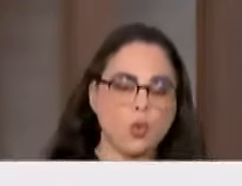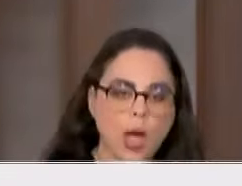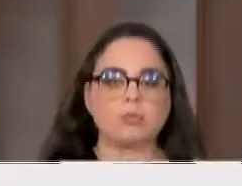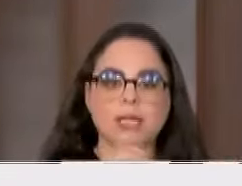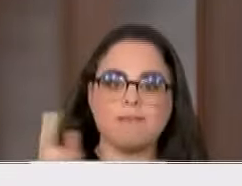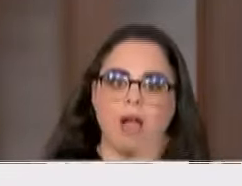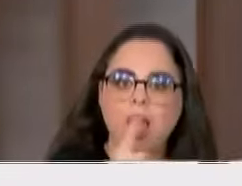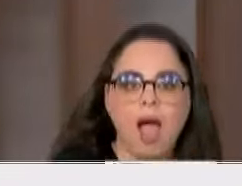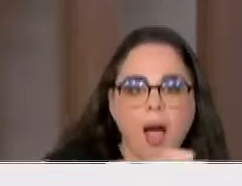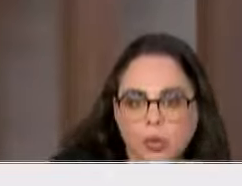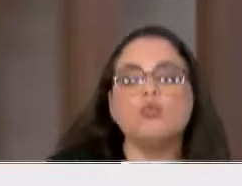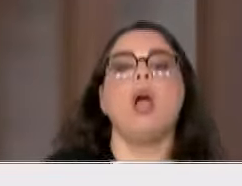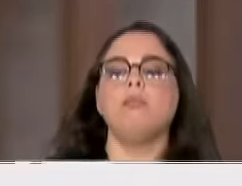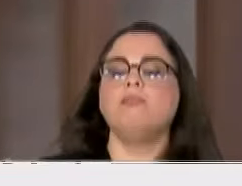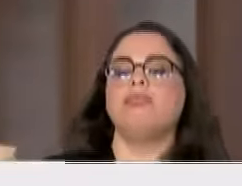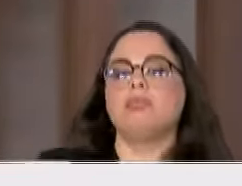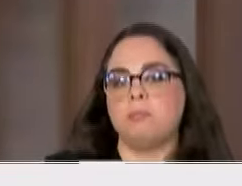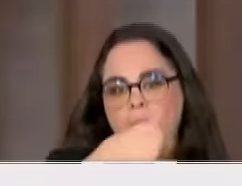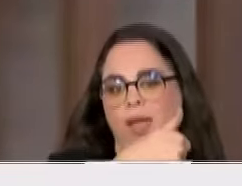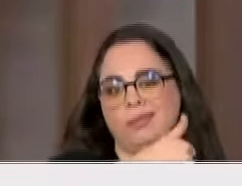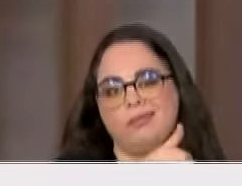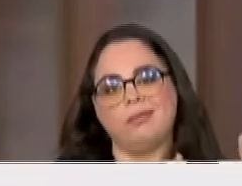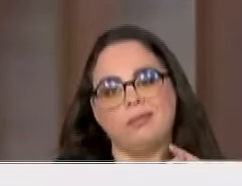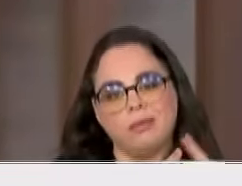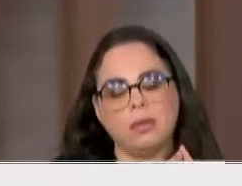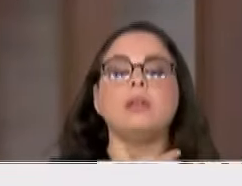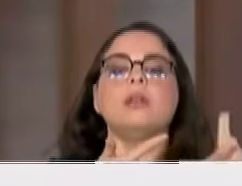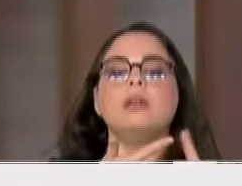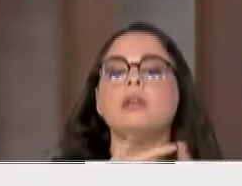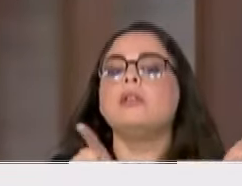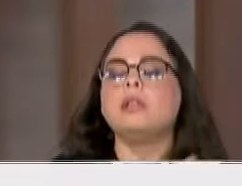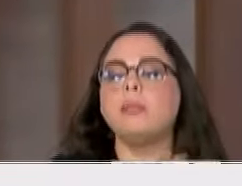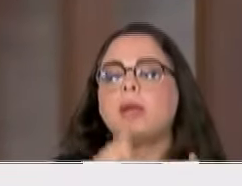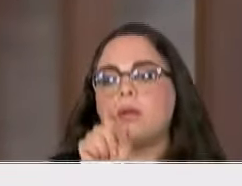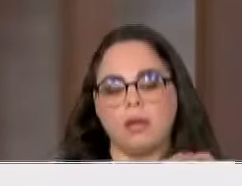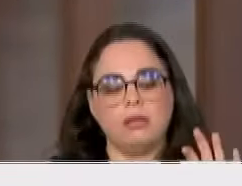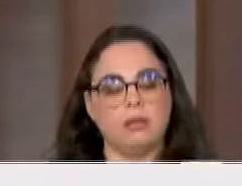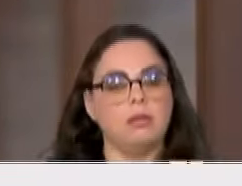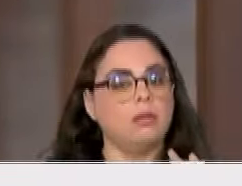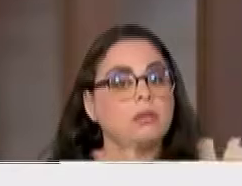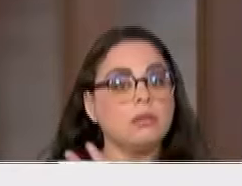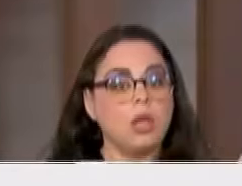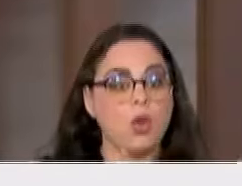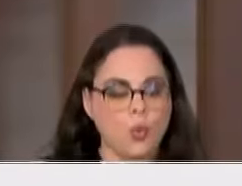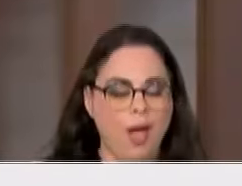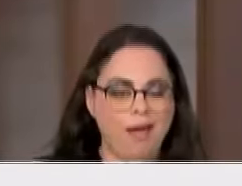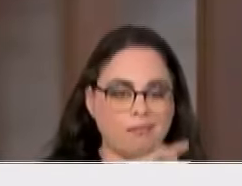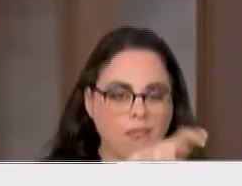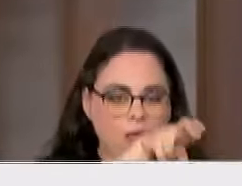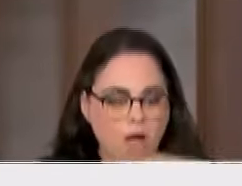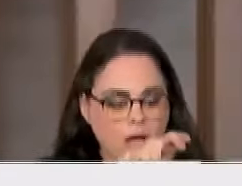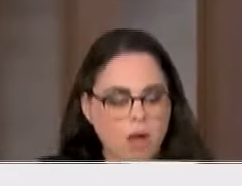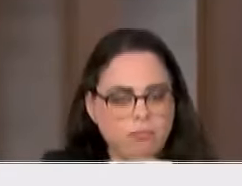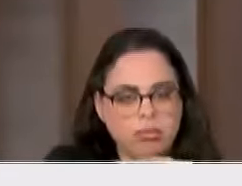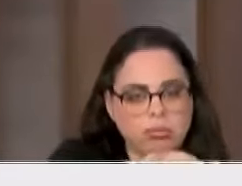forma. E então, com base nisso e com a disponibilidade de lugares nos aviões,